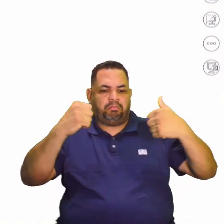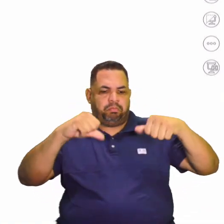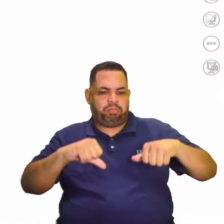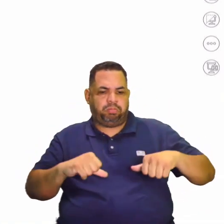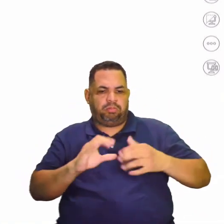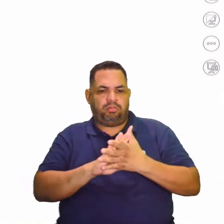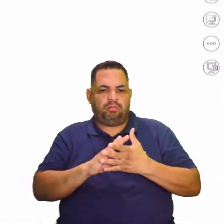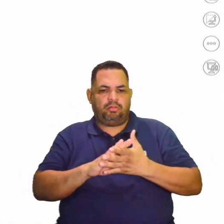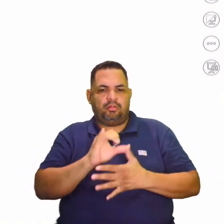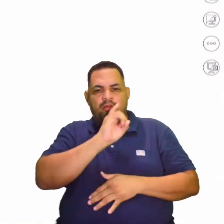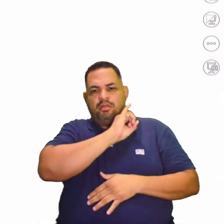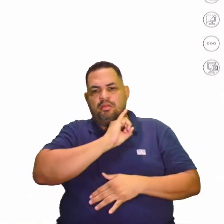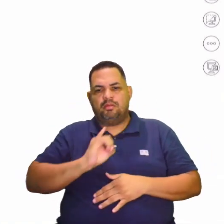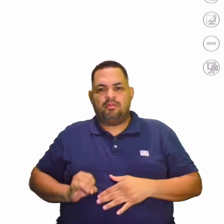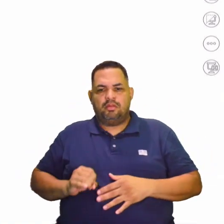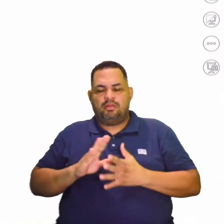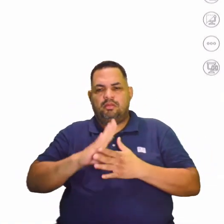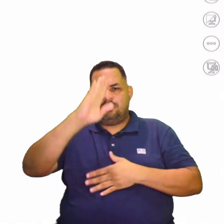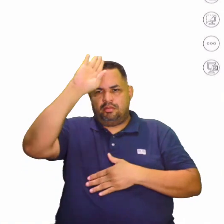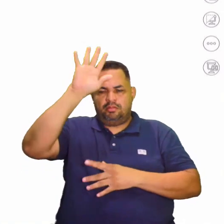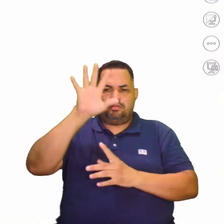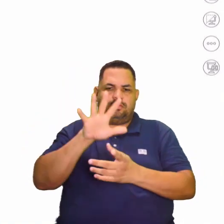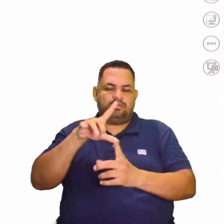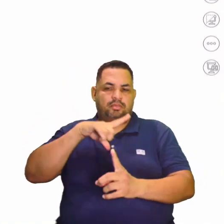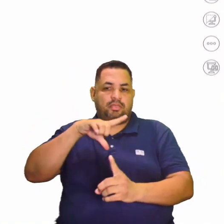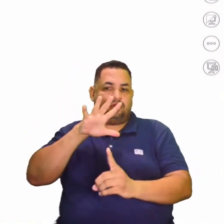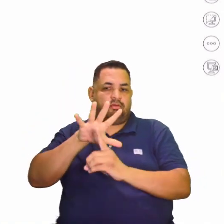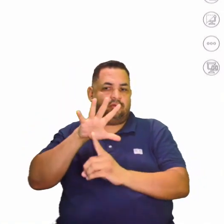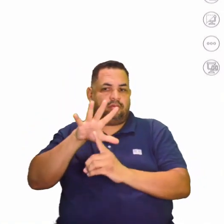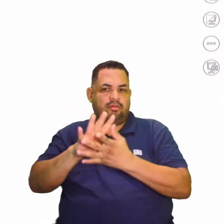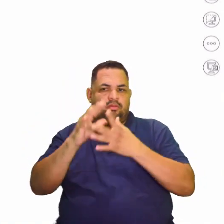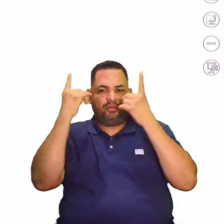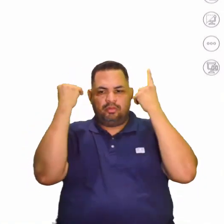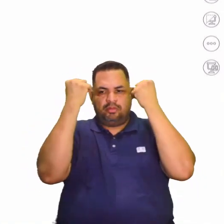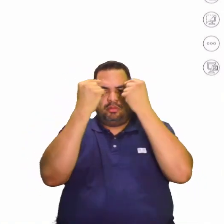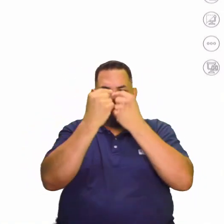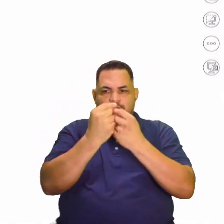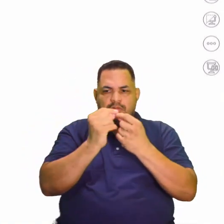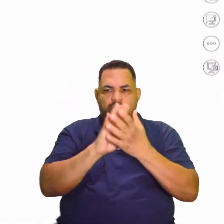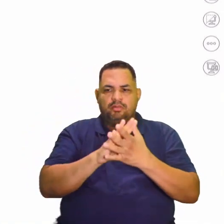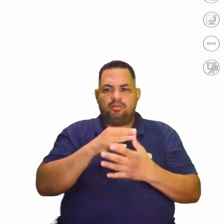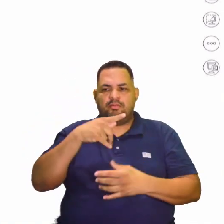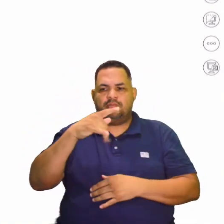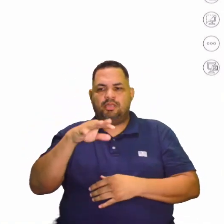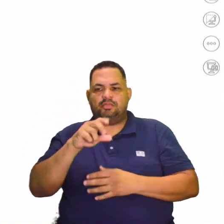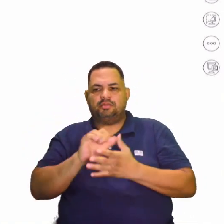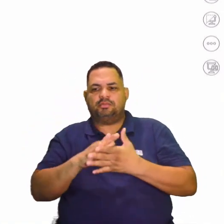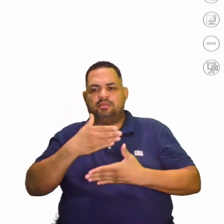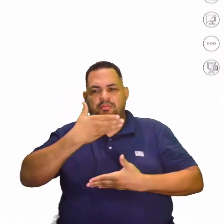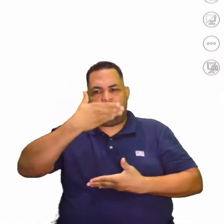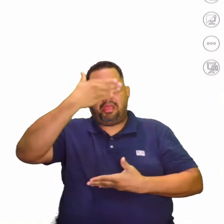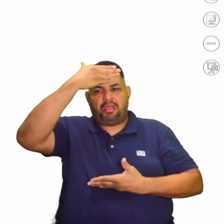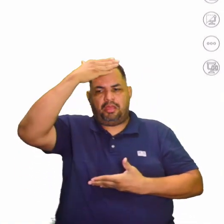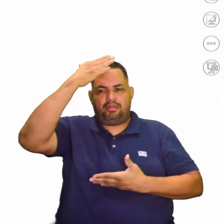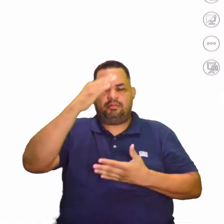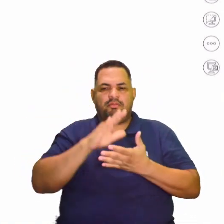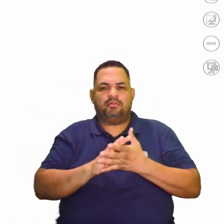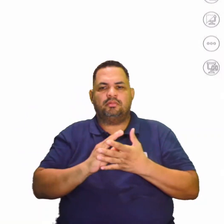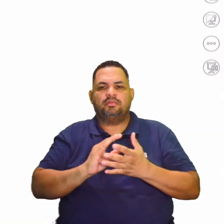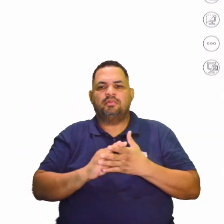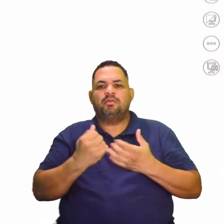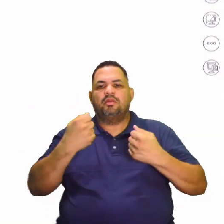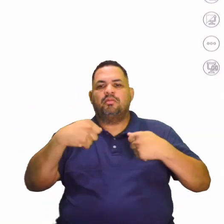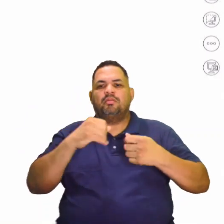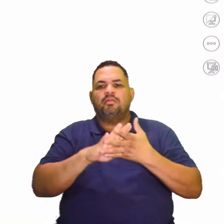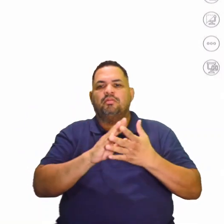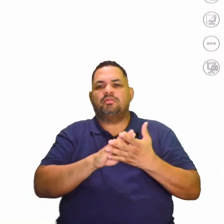Romano, sofreu então influências gregos, romanos, persas e árabes. E a soberania da